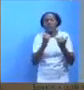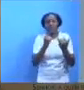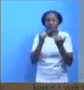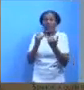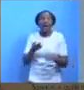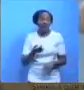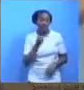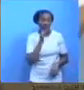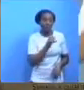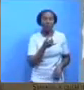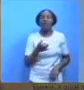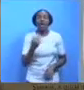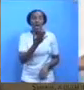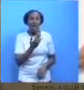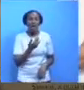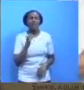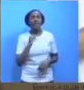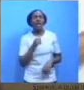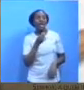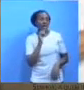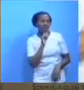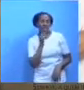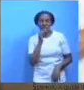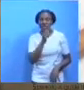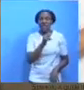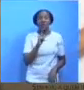fora, abra o seu coração naquele instante.